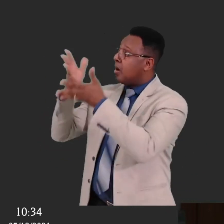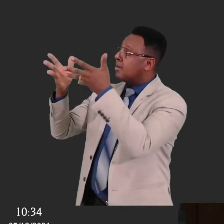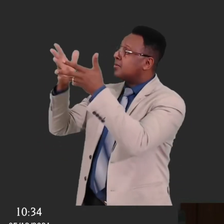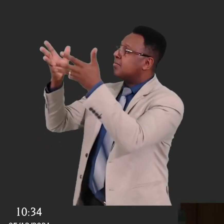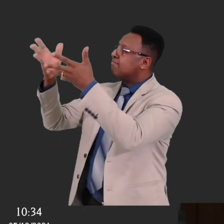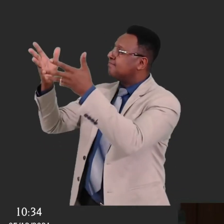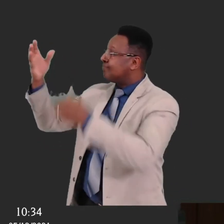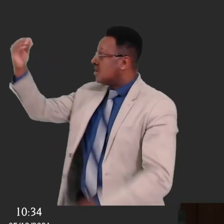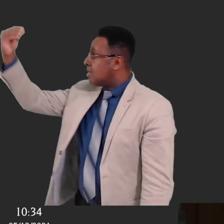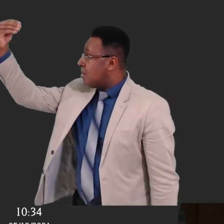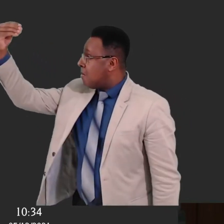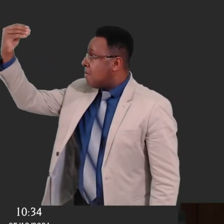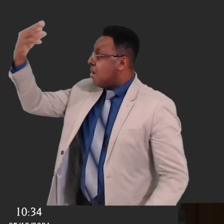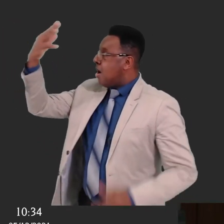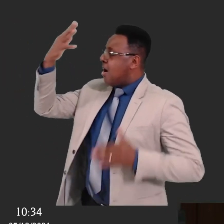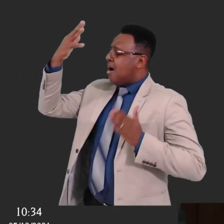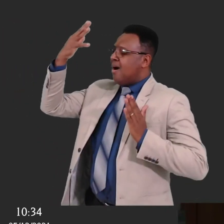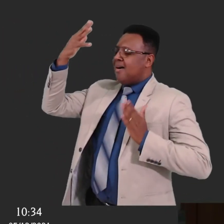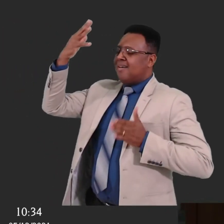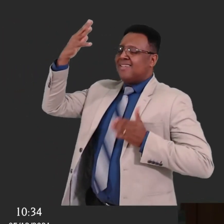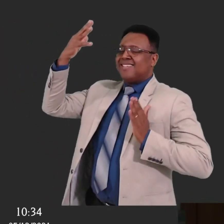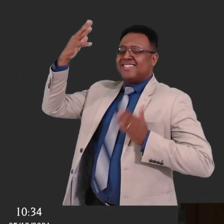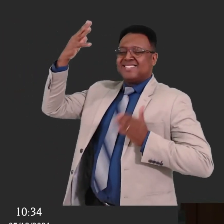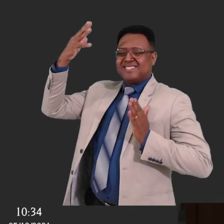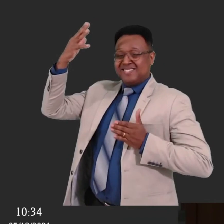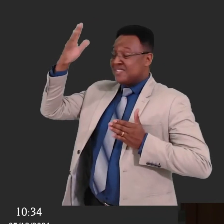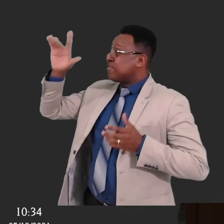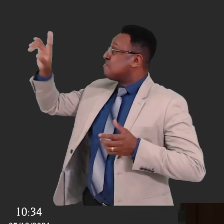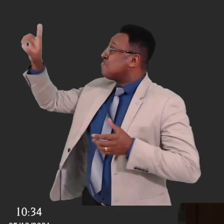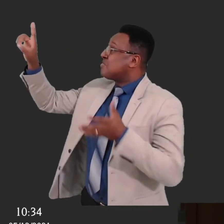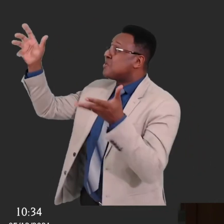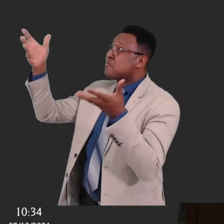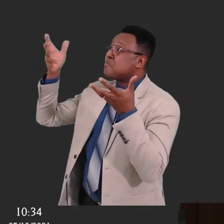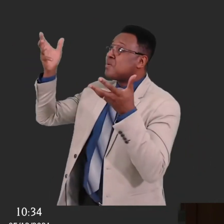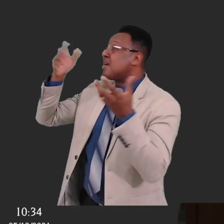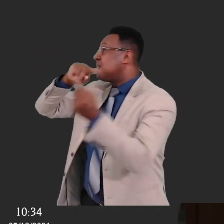revelar ao nosso coração o seu santo querer e a sua intenção.